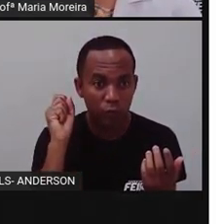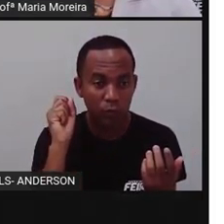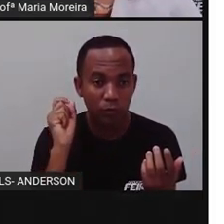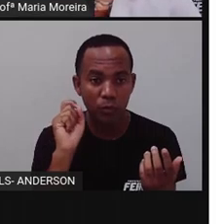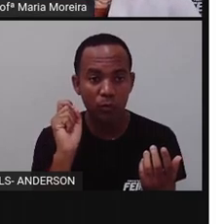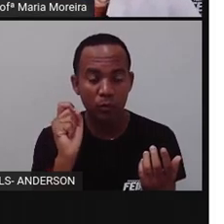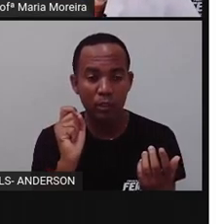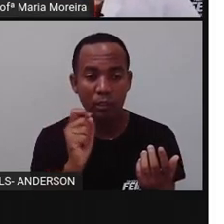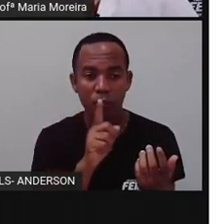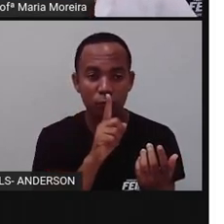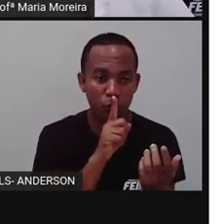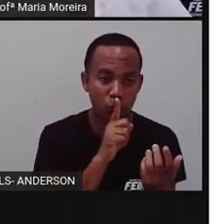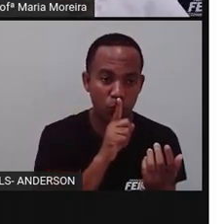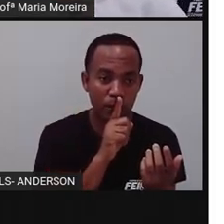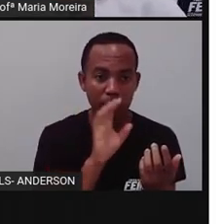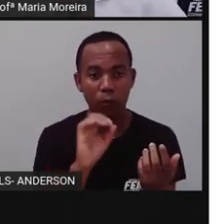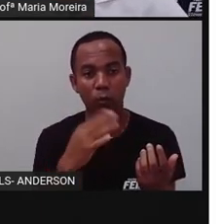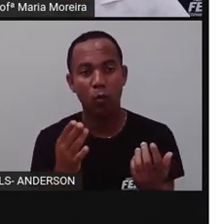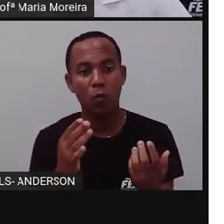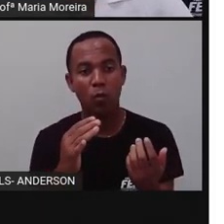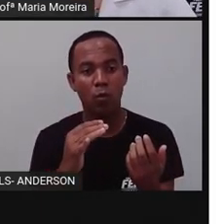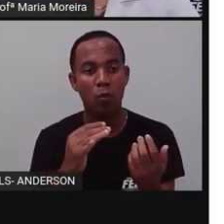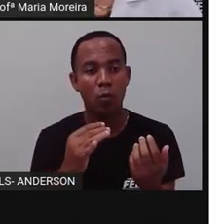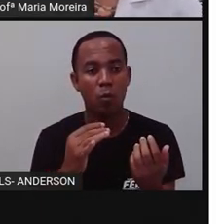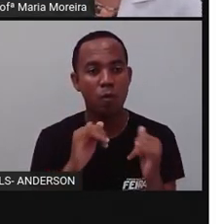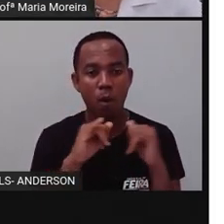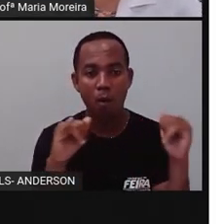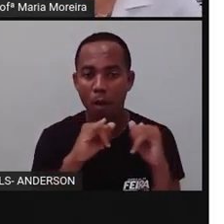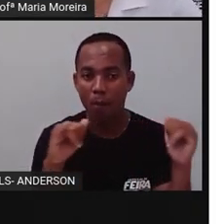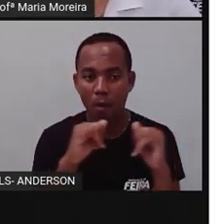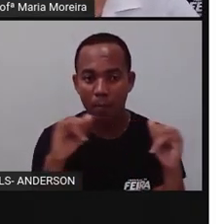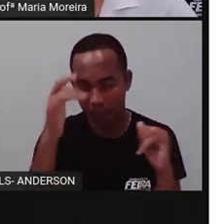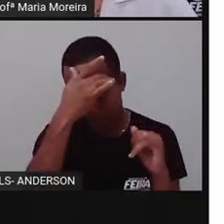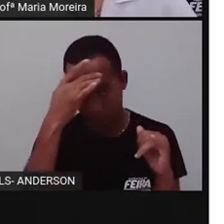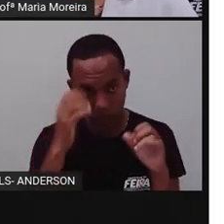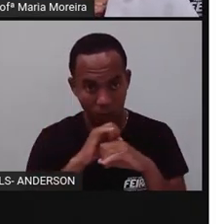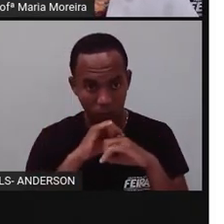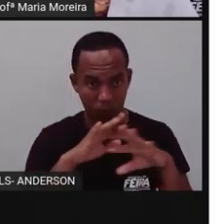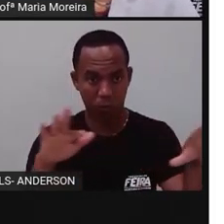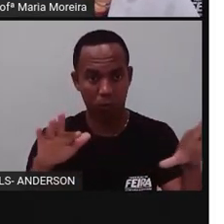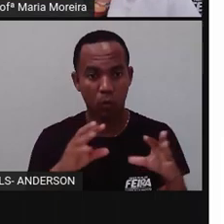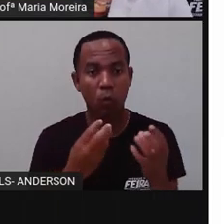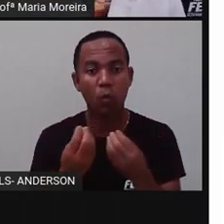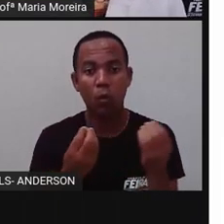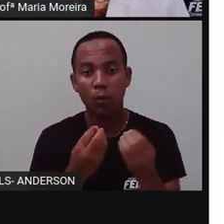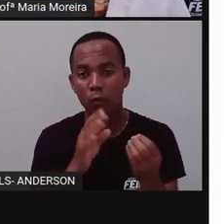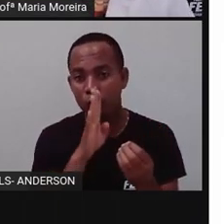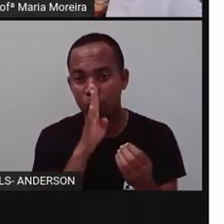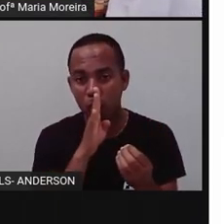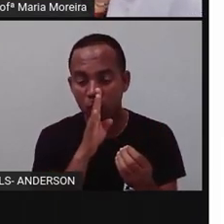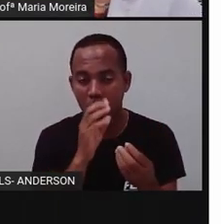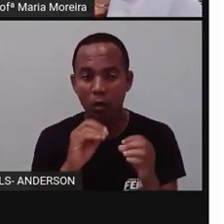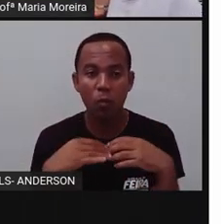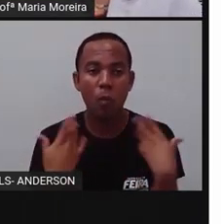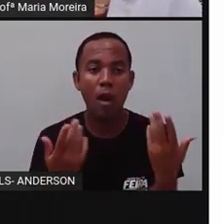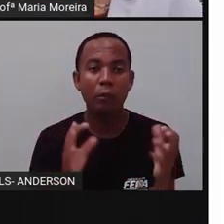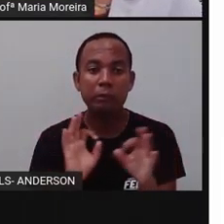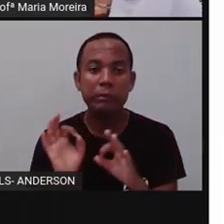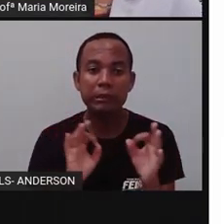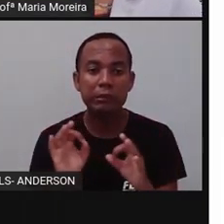outras pessoas, ele ficou em silêncio, ele tentou ajudar, atrapalhou. O que foi que ele fez? Quais foram os planos,